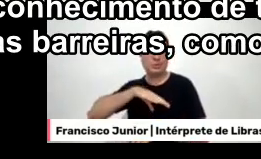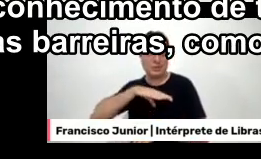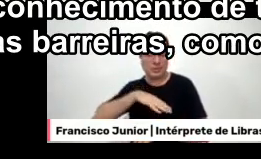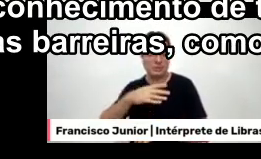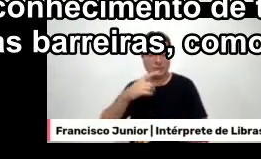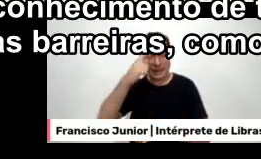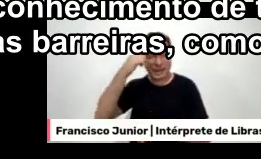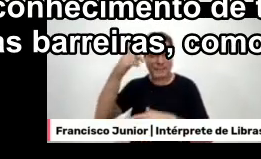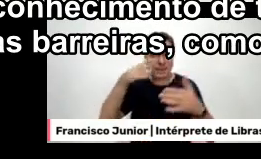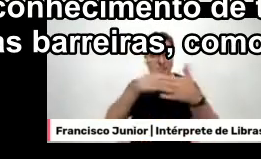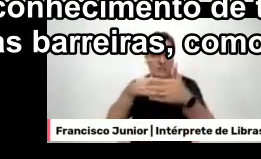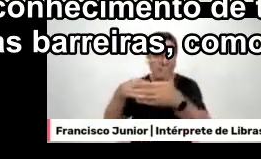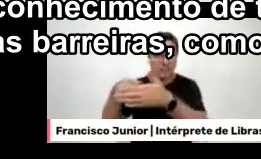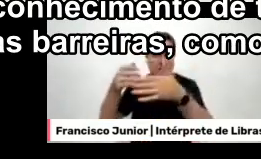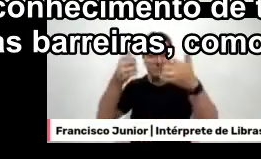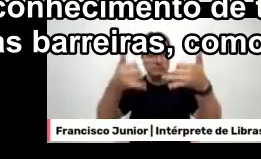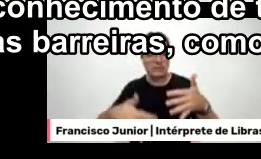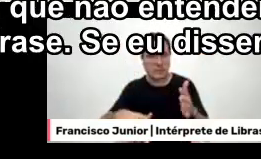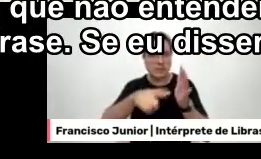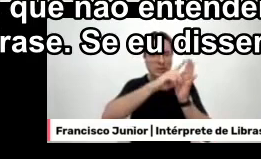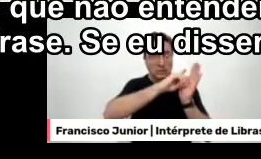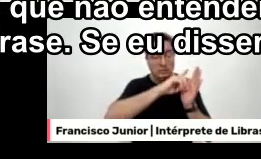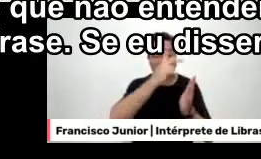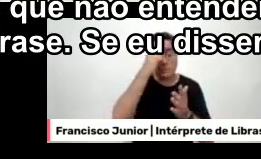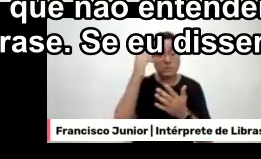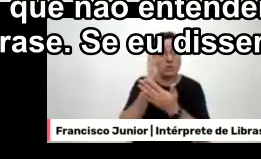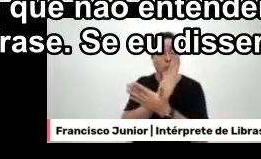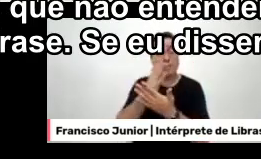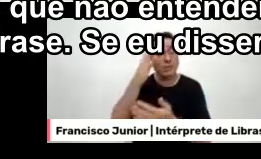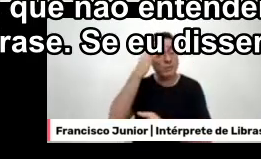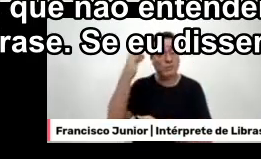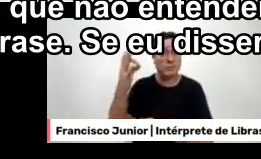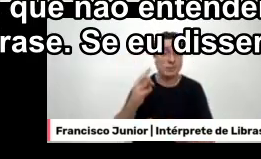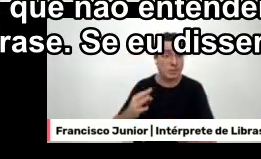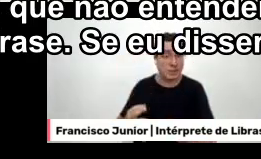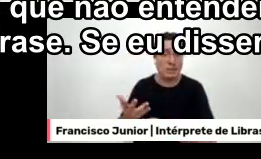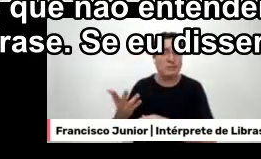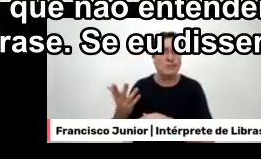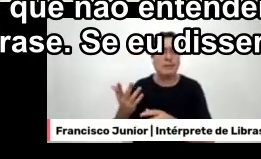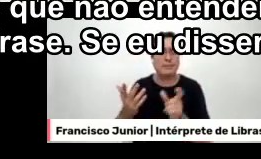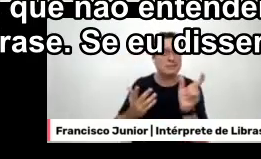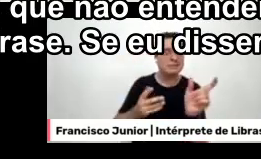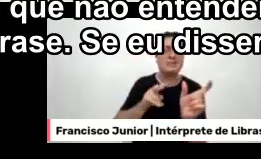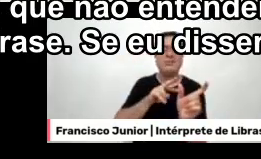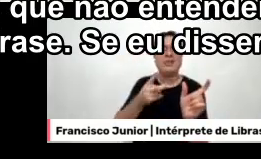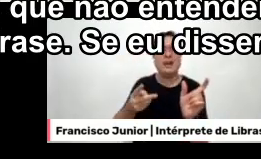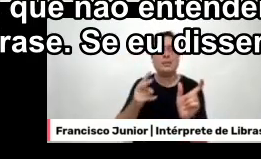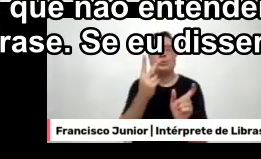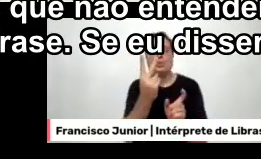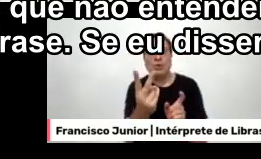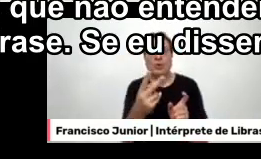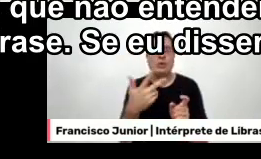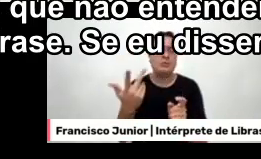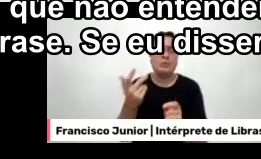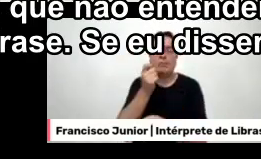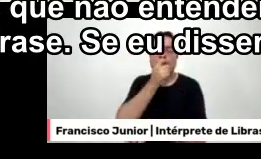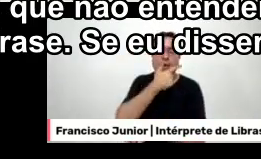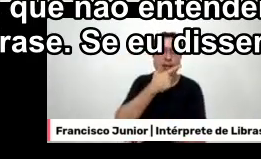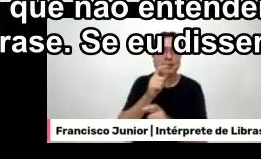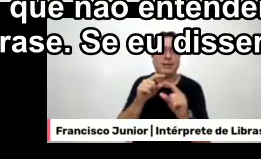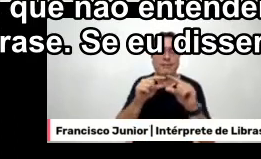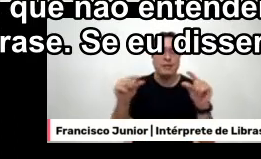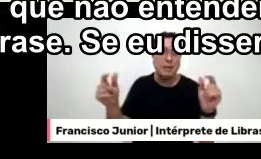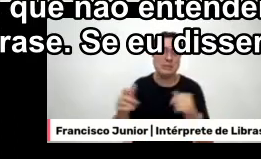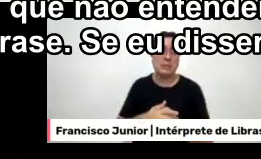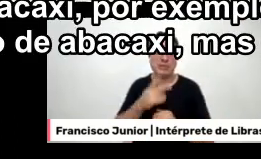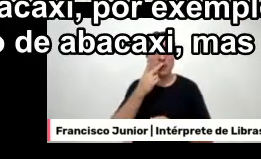barreiras, como eu comentei antes, né, tem pessoas que não entendem duplo sentido e sarcasmo numa frase. Se eu disser para a pessoa que